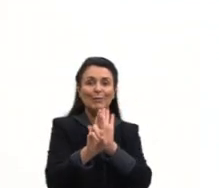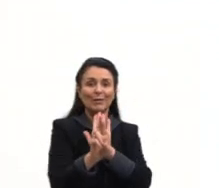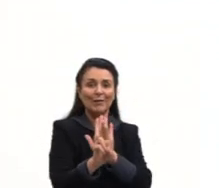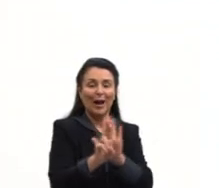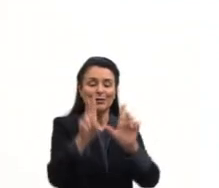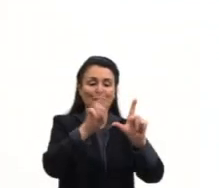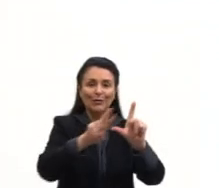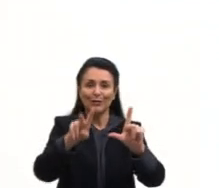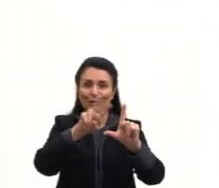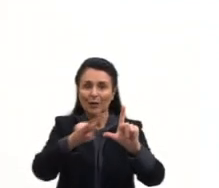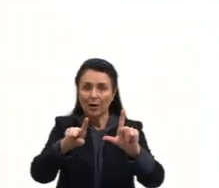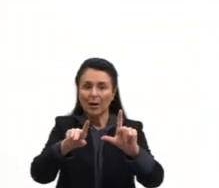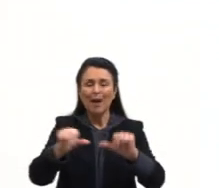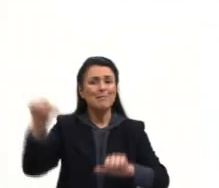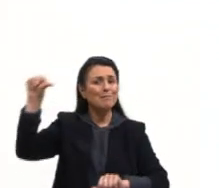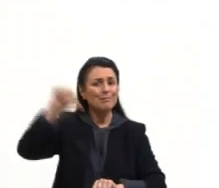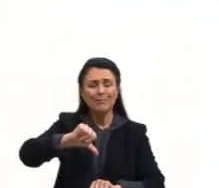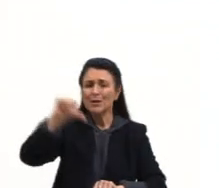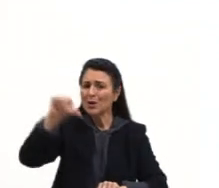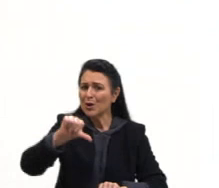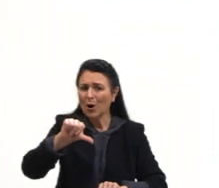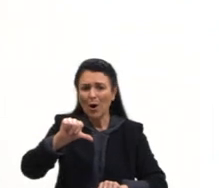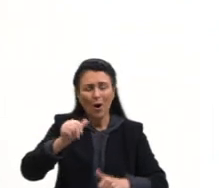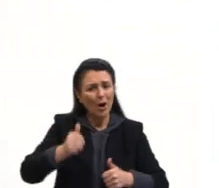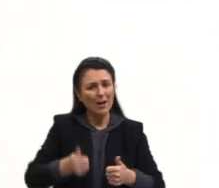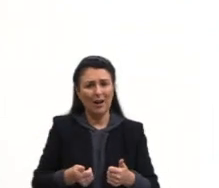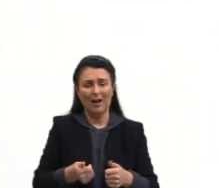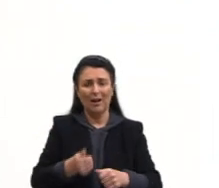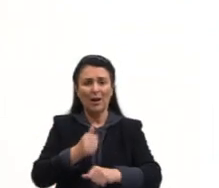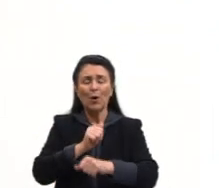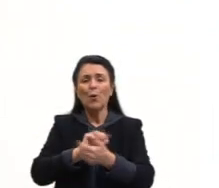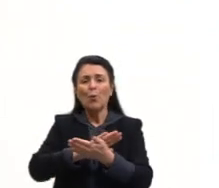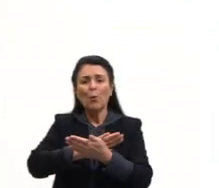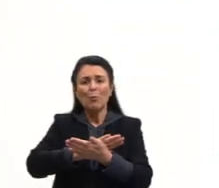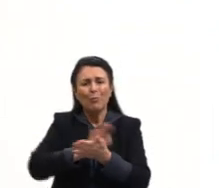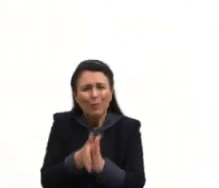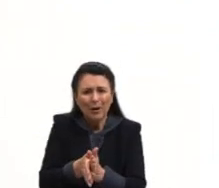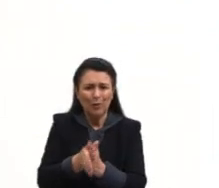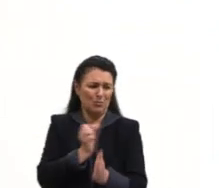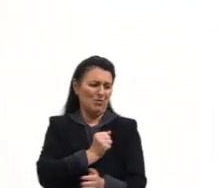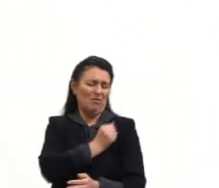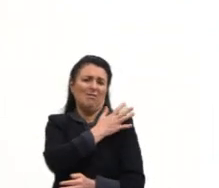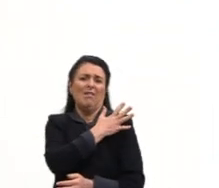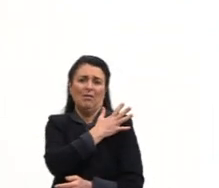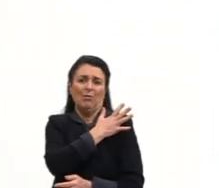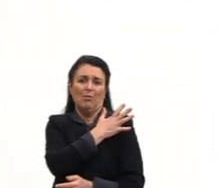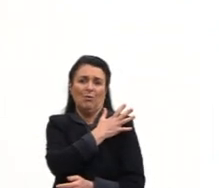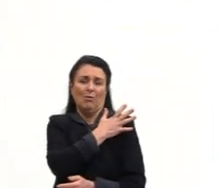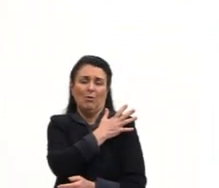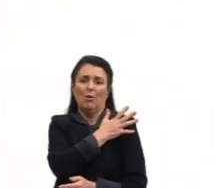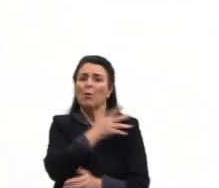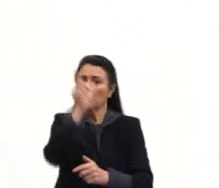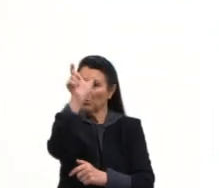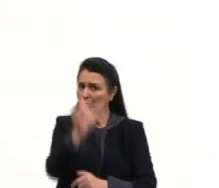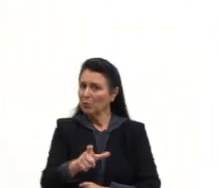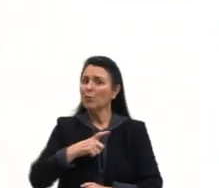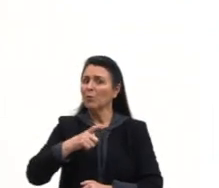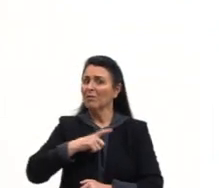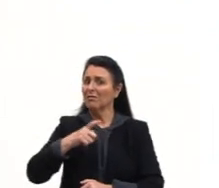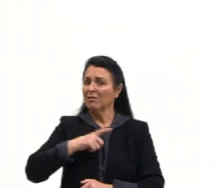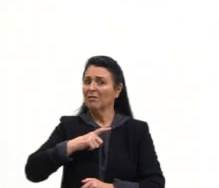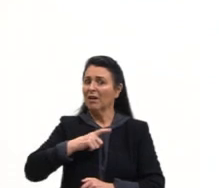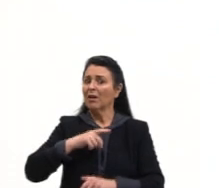midiáticos fomenta o preconceito contra pessoas com distúrbios psicológicos nesse